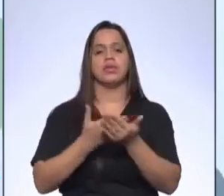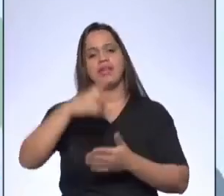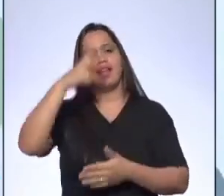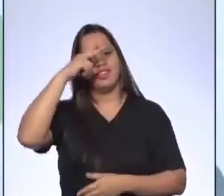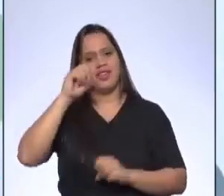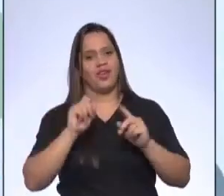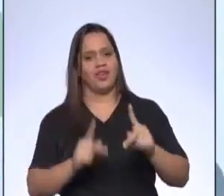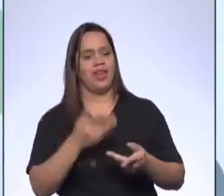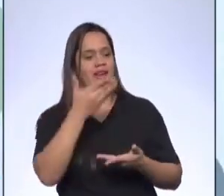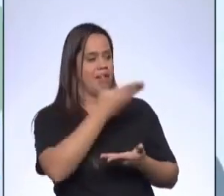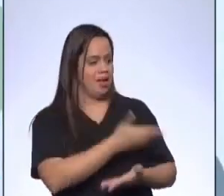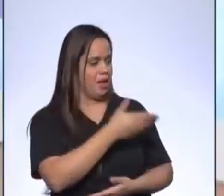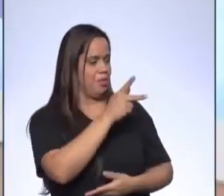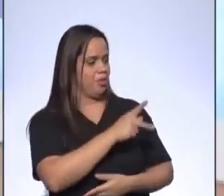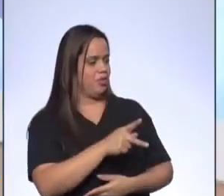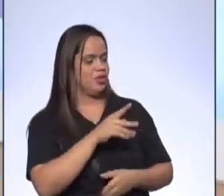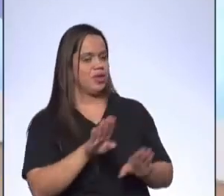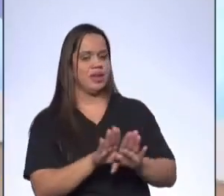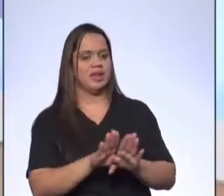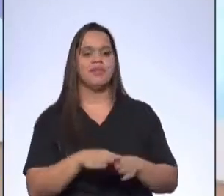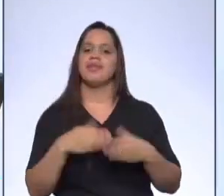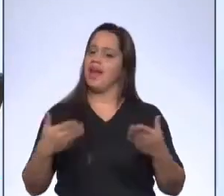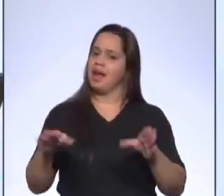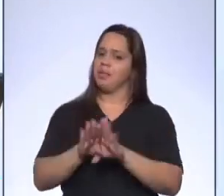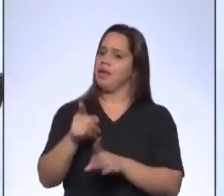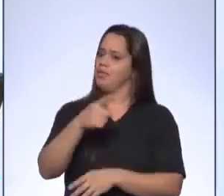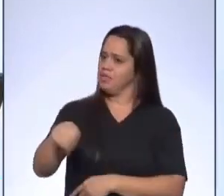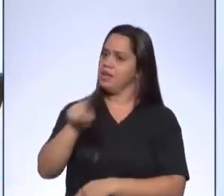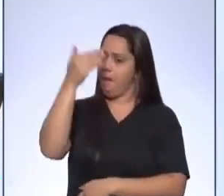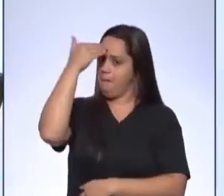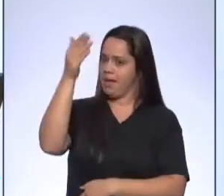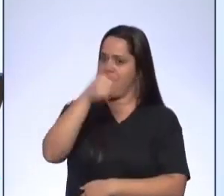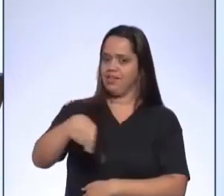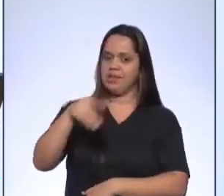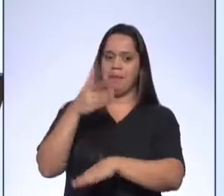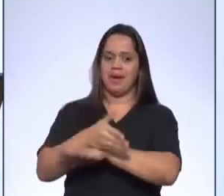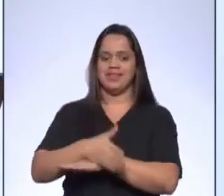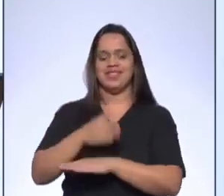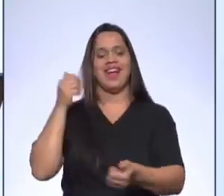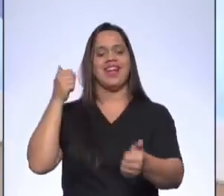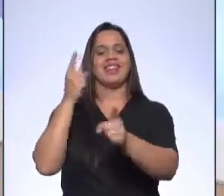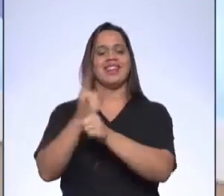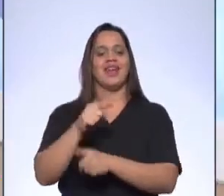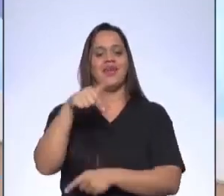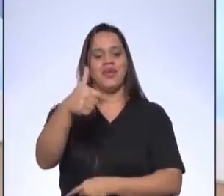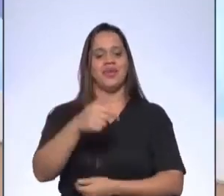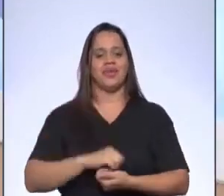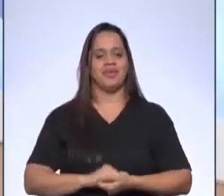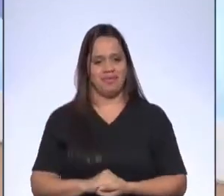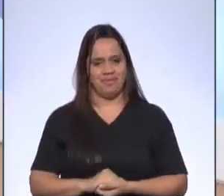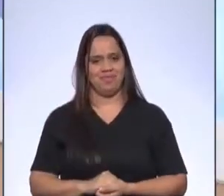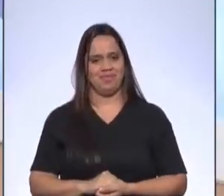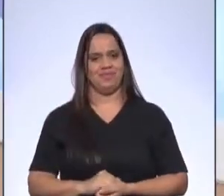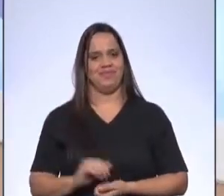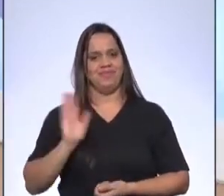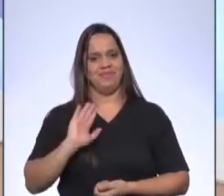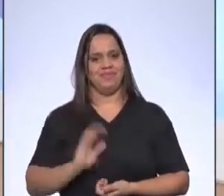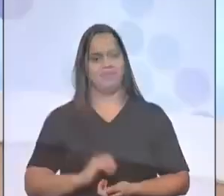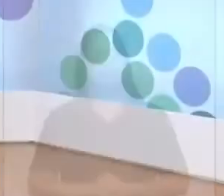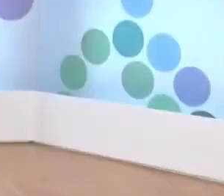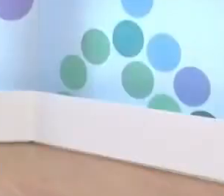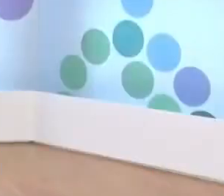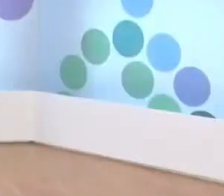Ok? Considerações finais, professora? Não, muito obrigada pela participação de todos. Até a próxima aula. Até a próxima aula.